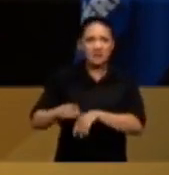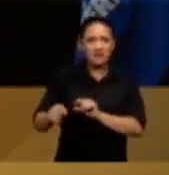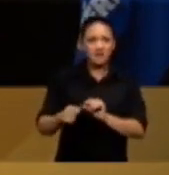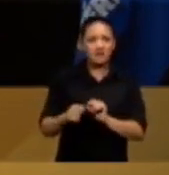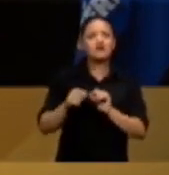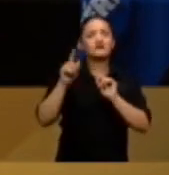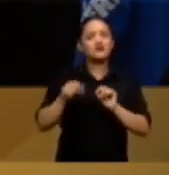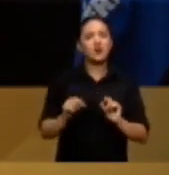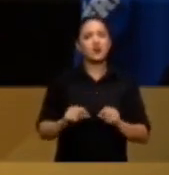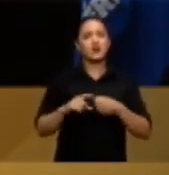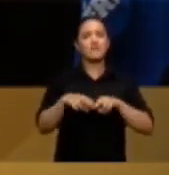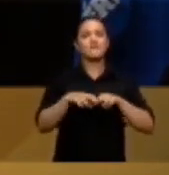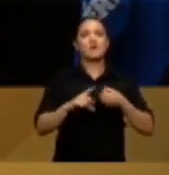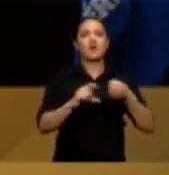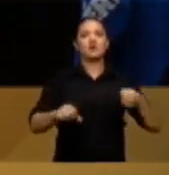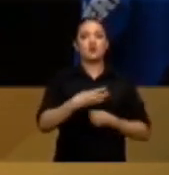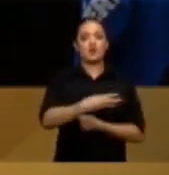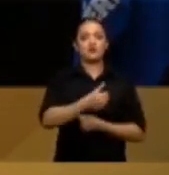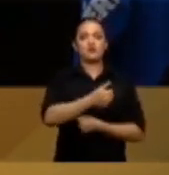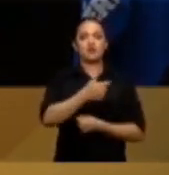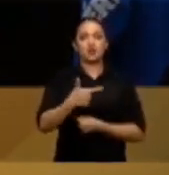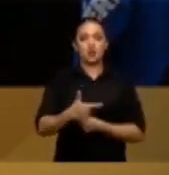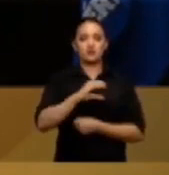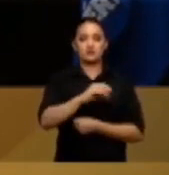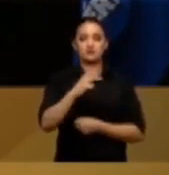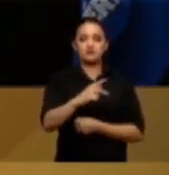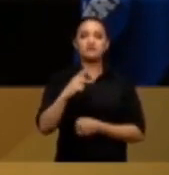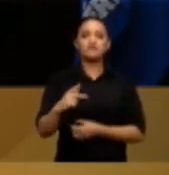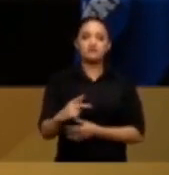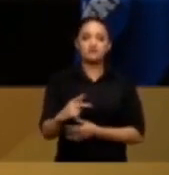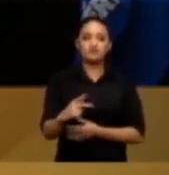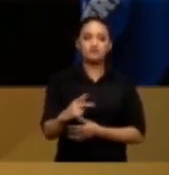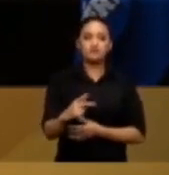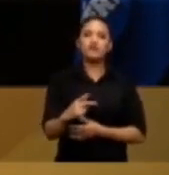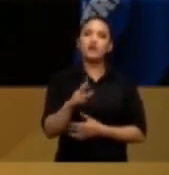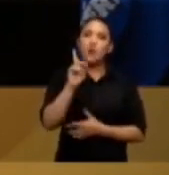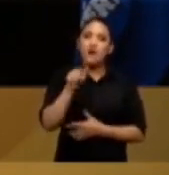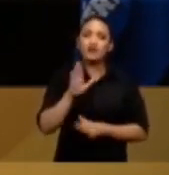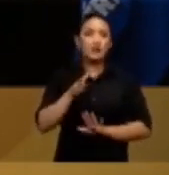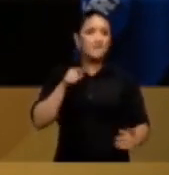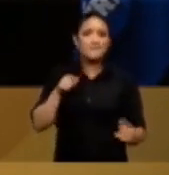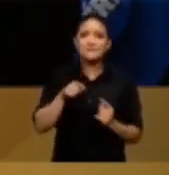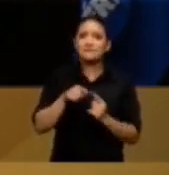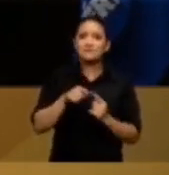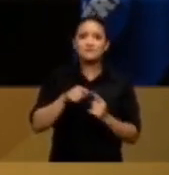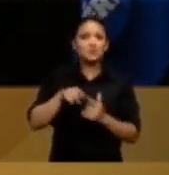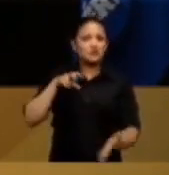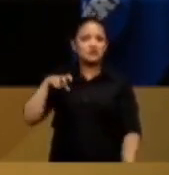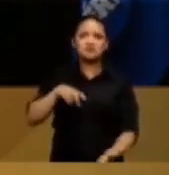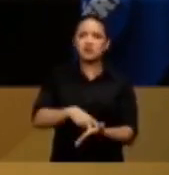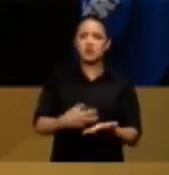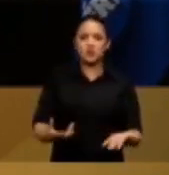norma do artigo 312 do Código de Processo Penal emanam dos próprios éditos condenatórios, tanto pelo juízo da